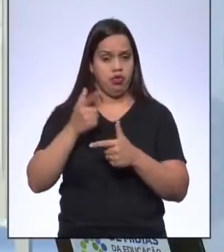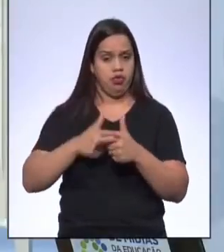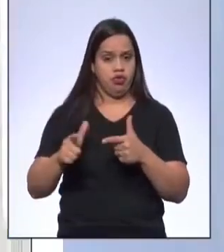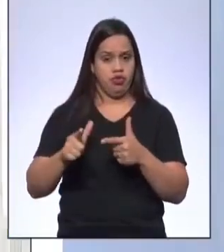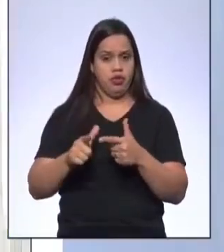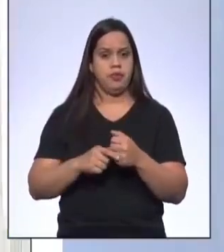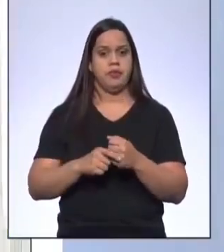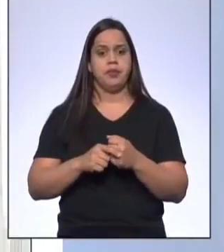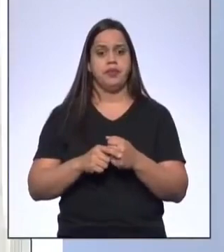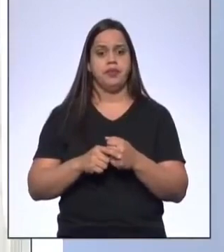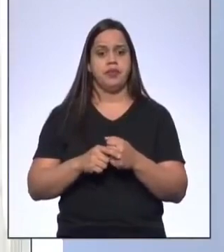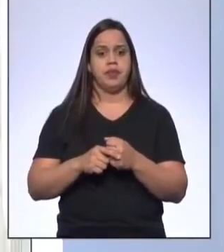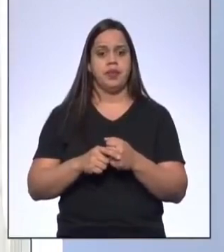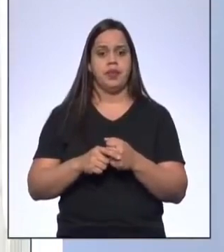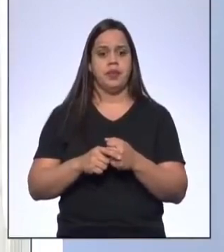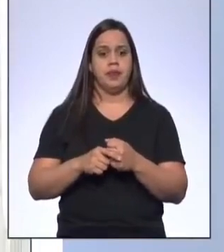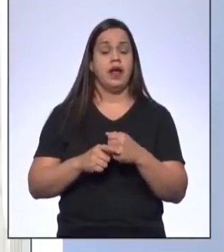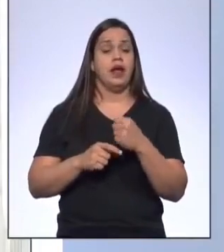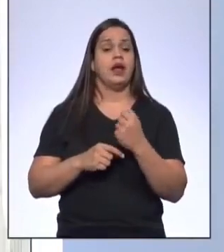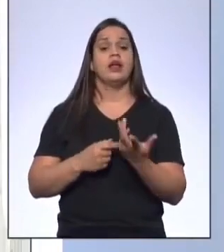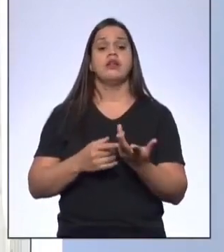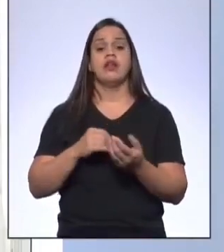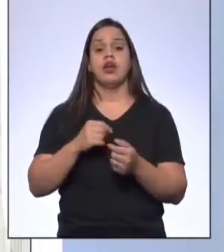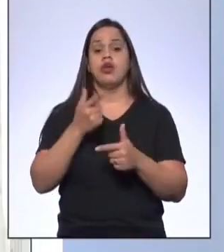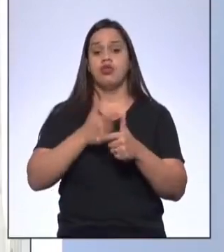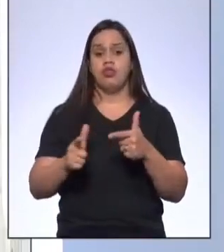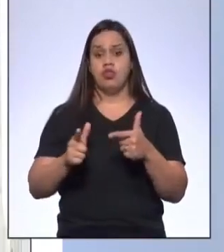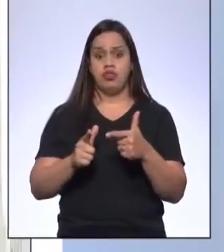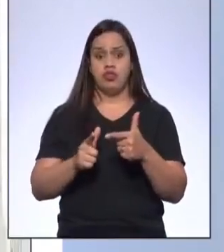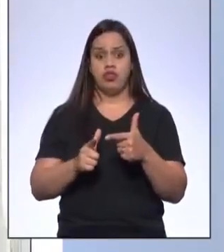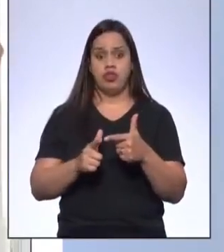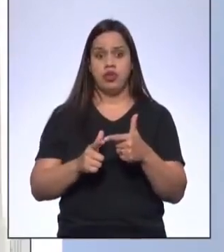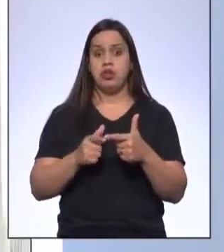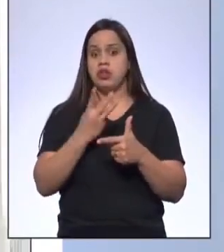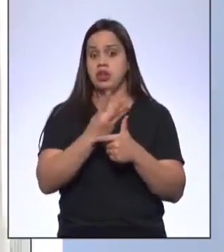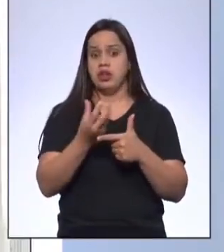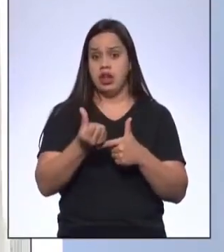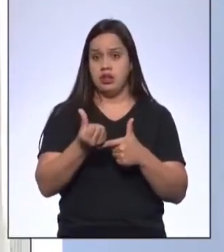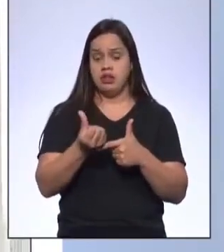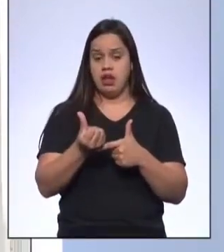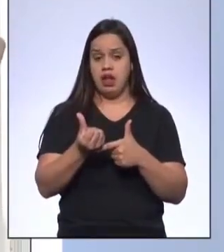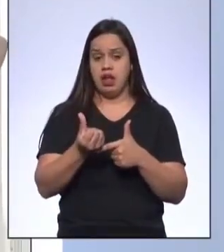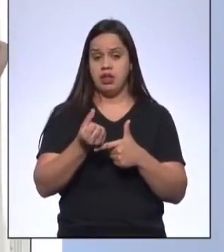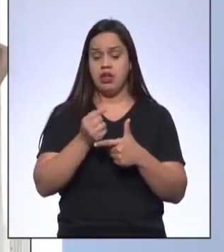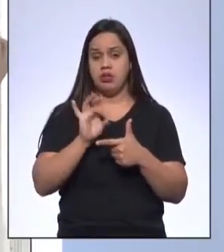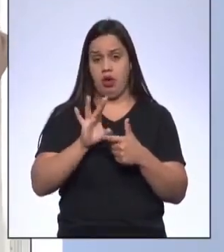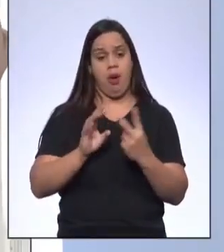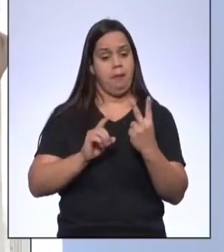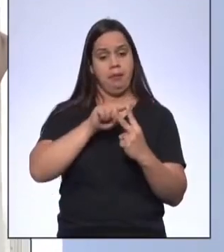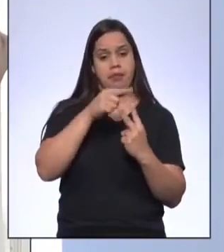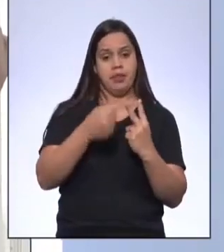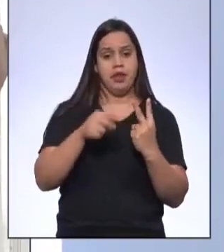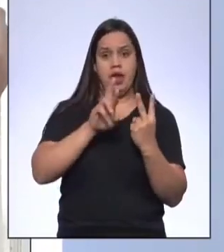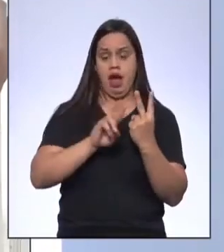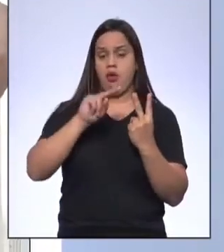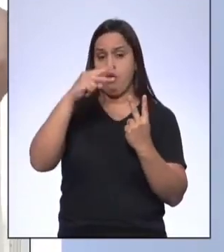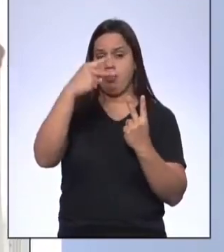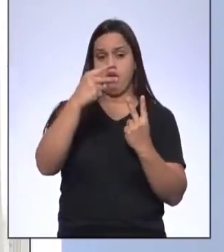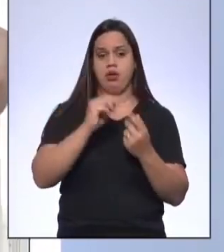esse 36. Se eu dividir em cima por 36 aqui, dá só o πr, né? πr ao